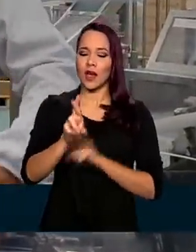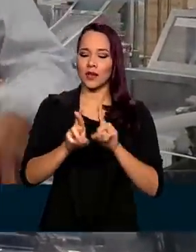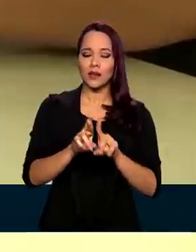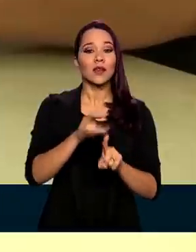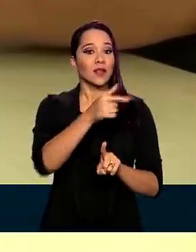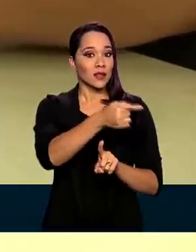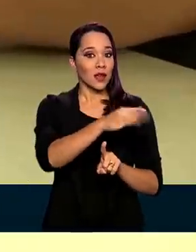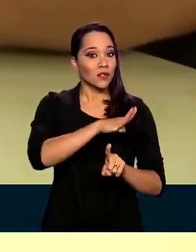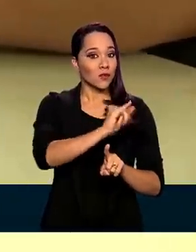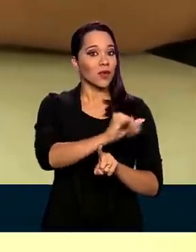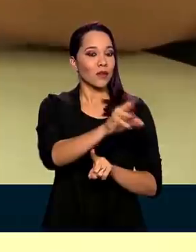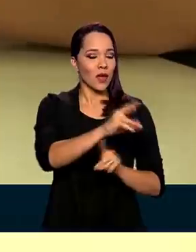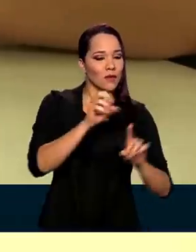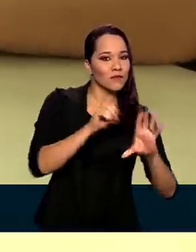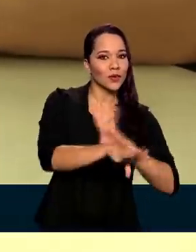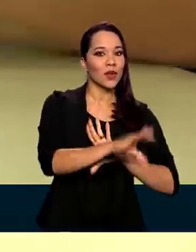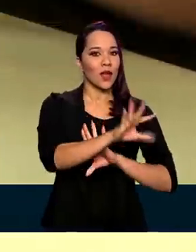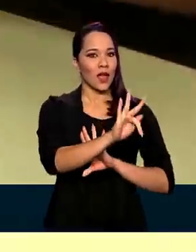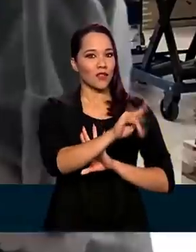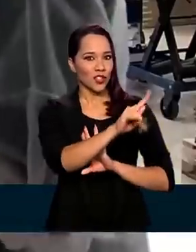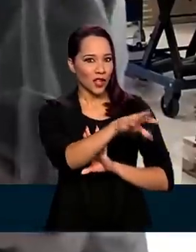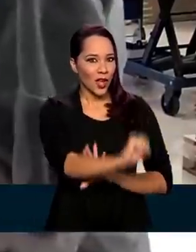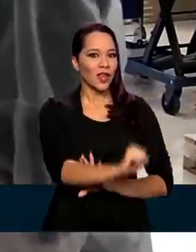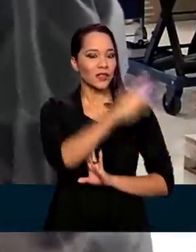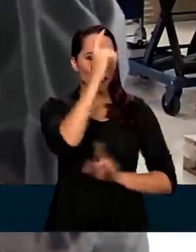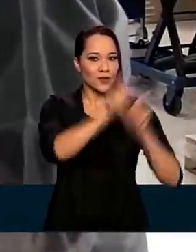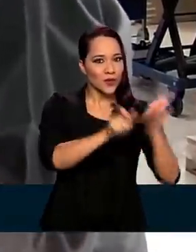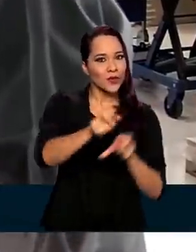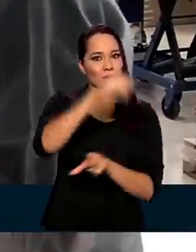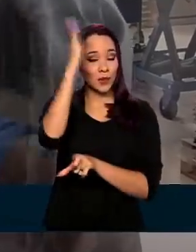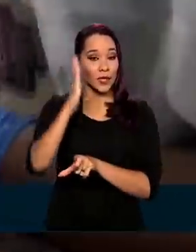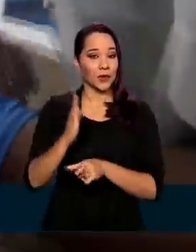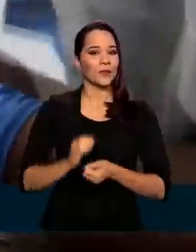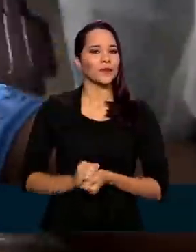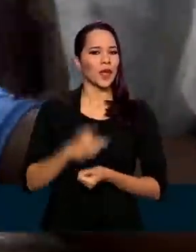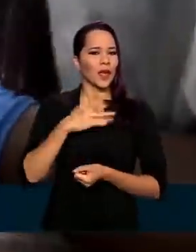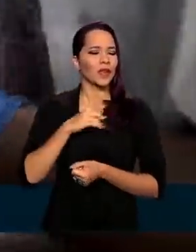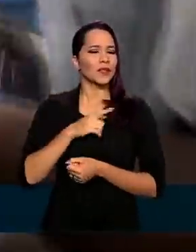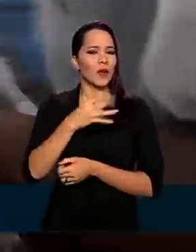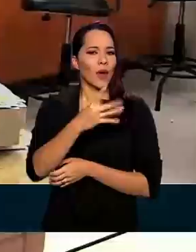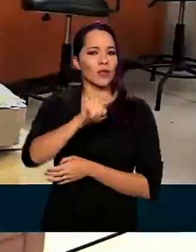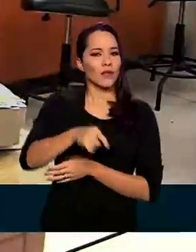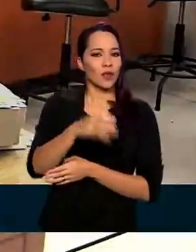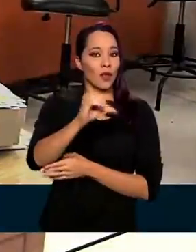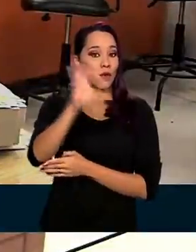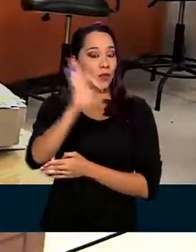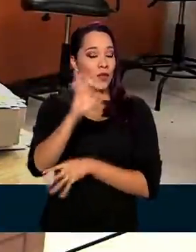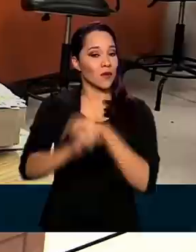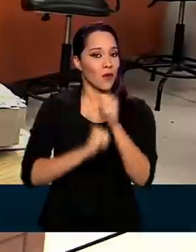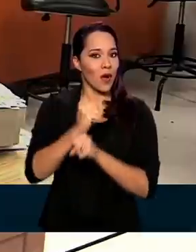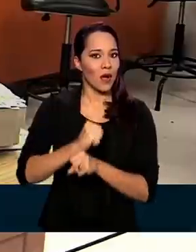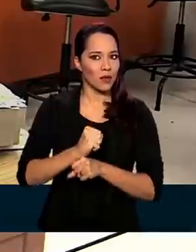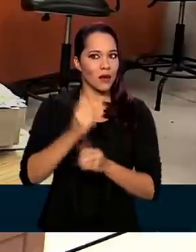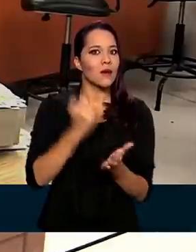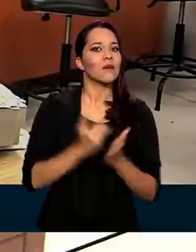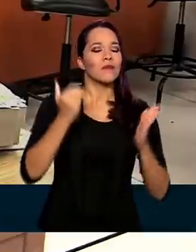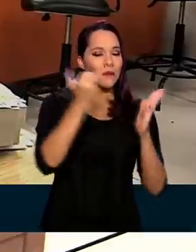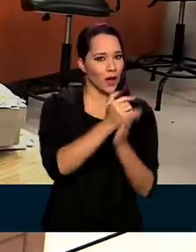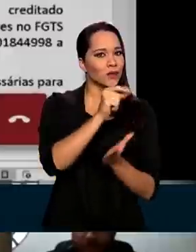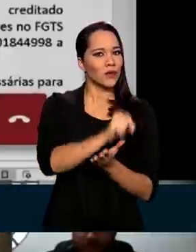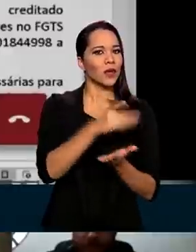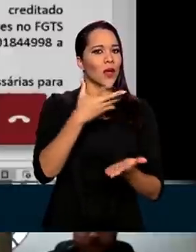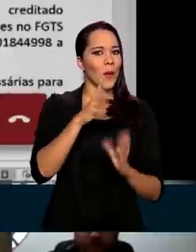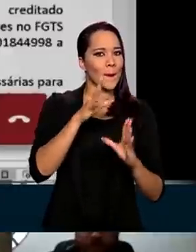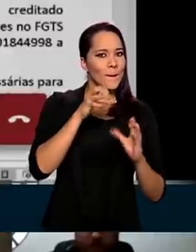milhões e meio vão para o saldo do fgts dos trabalhadores o rendimento ficará em 4,9 por cento ao ano maior que o da caderneta